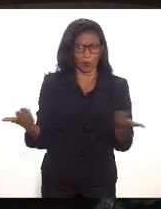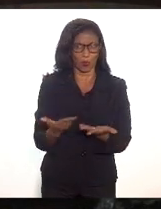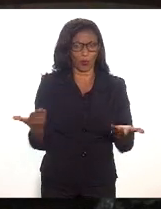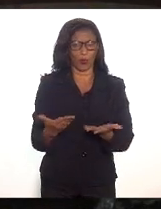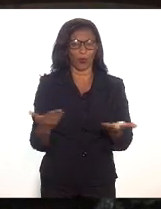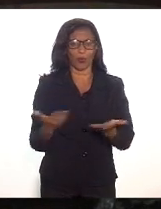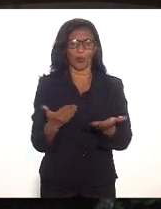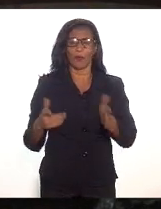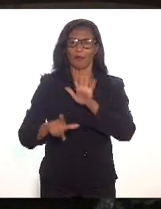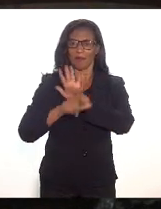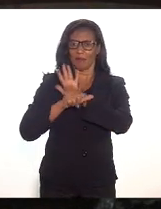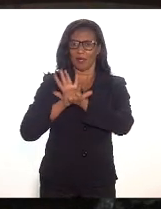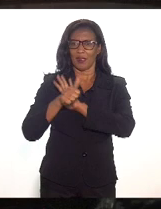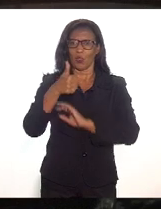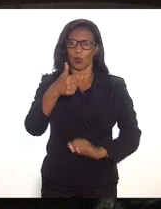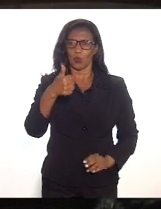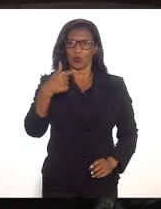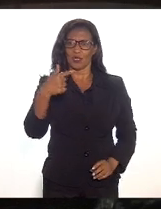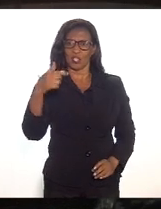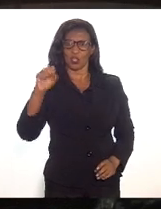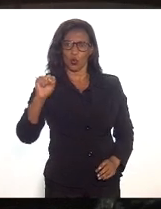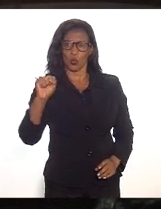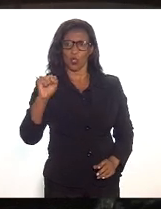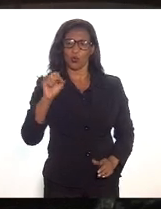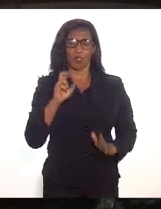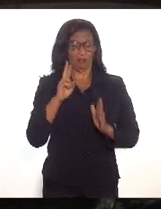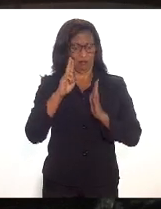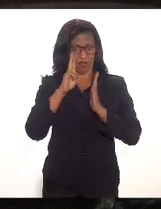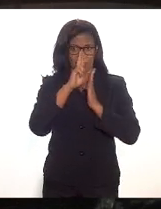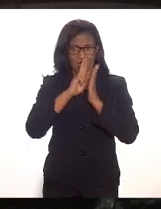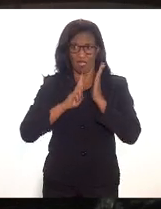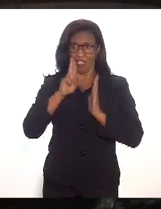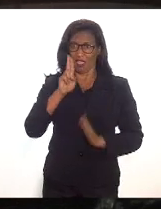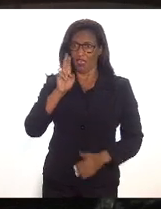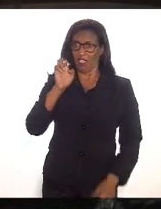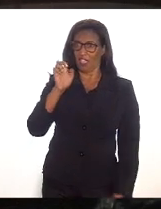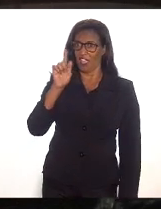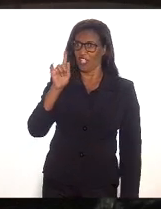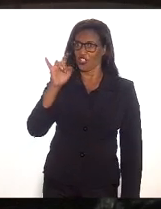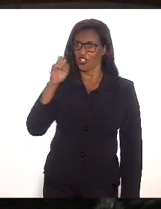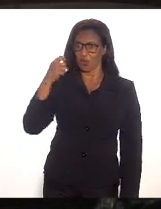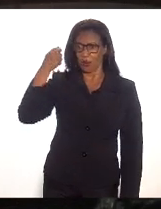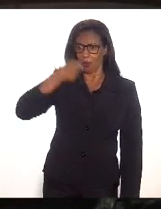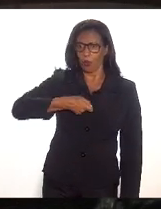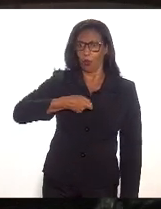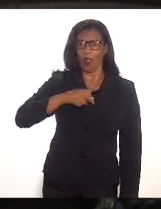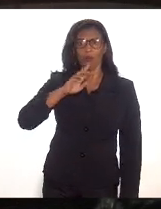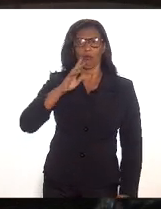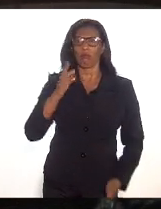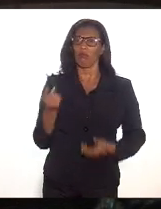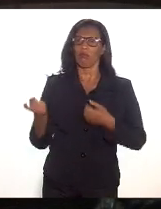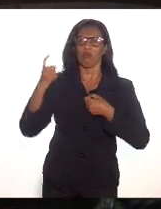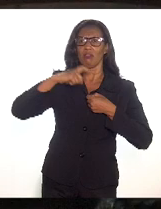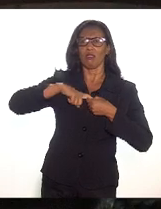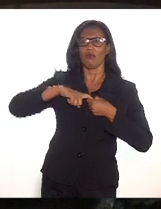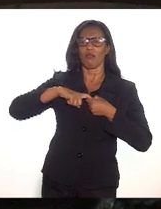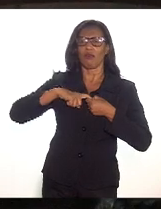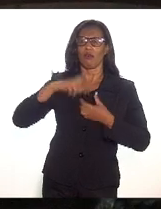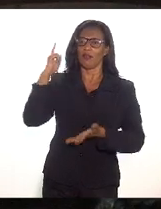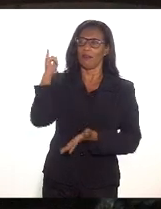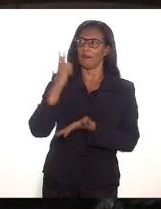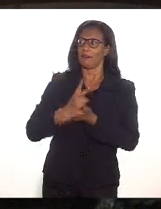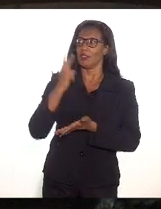Complementar 178, esse regime draconiano, ele não é um regime que recupera. É a mesma